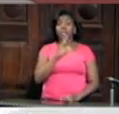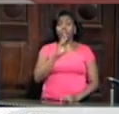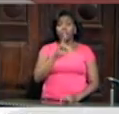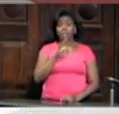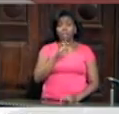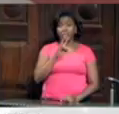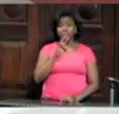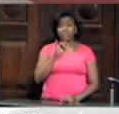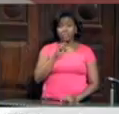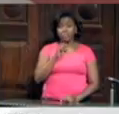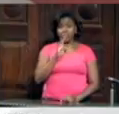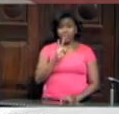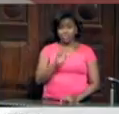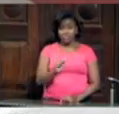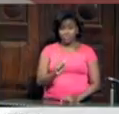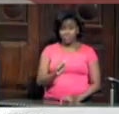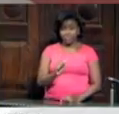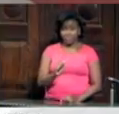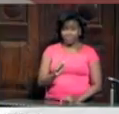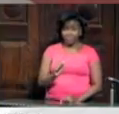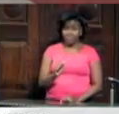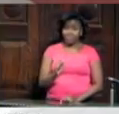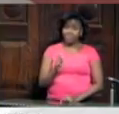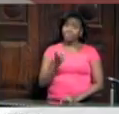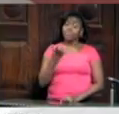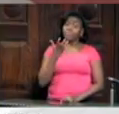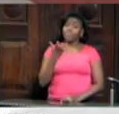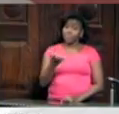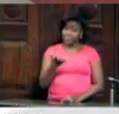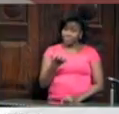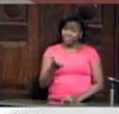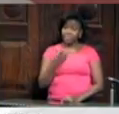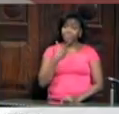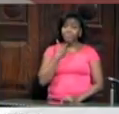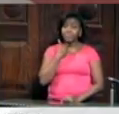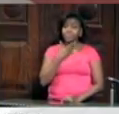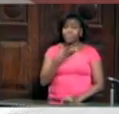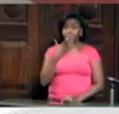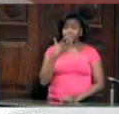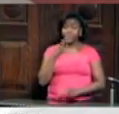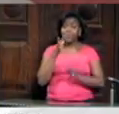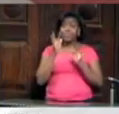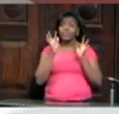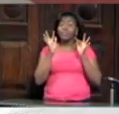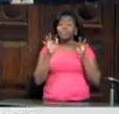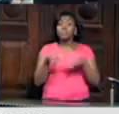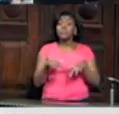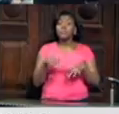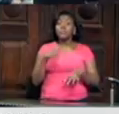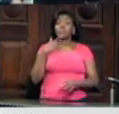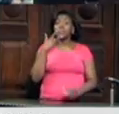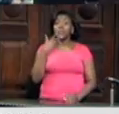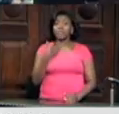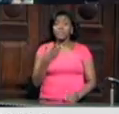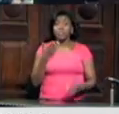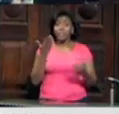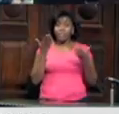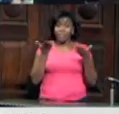revista. Quero, meu caro presidente, finalmente lhes dizer que esta